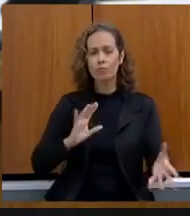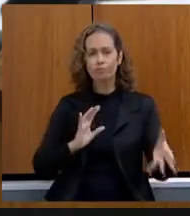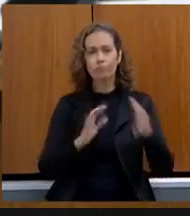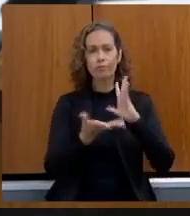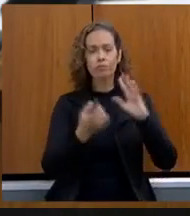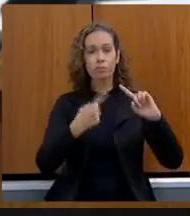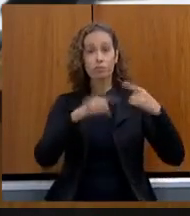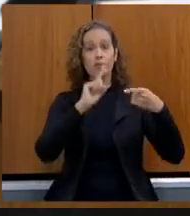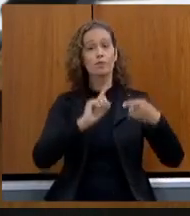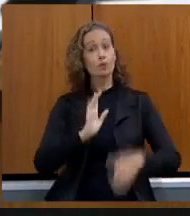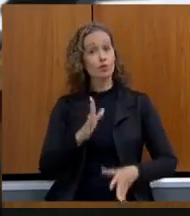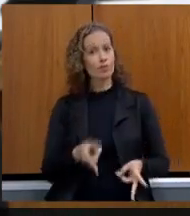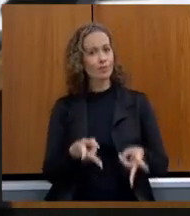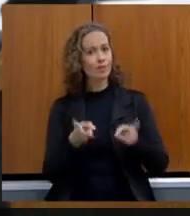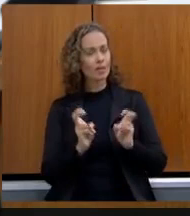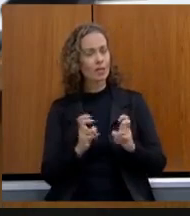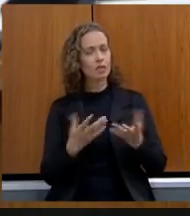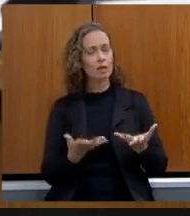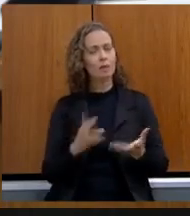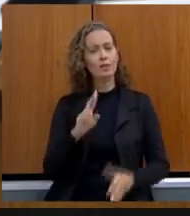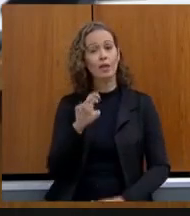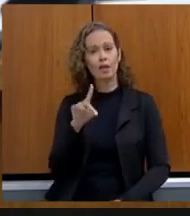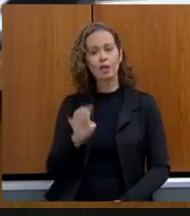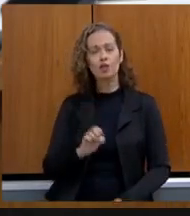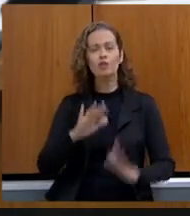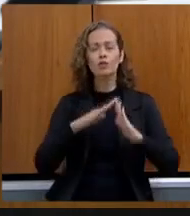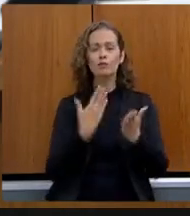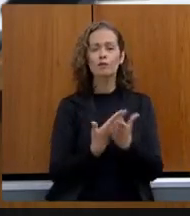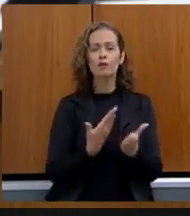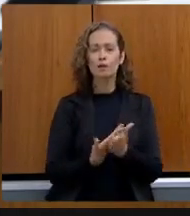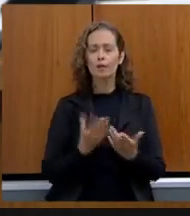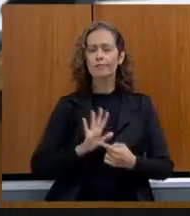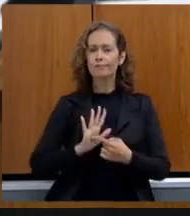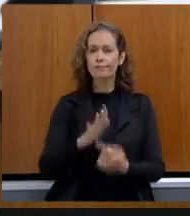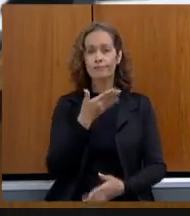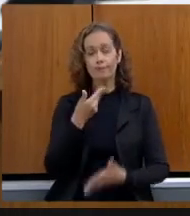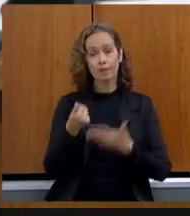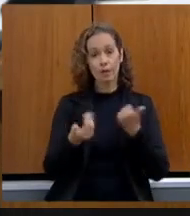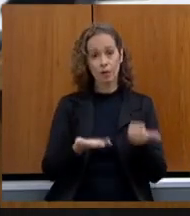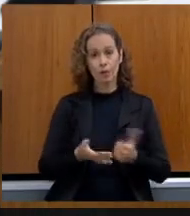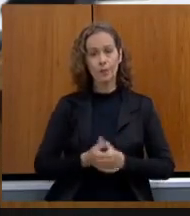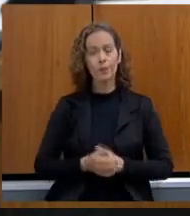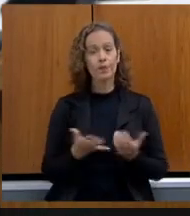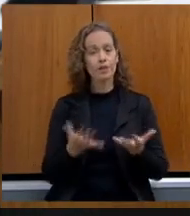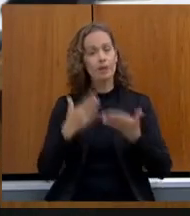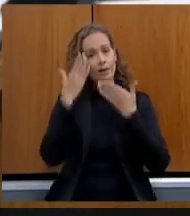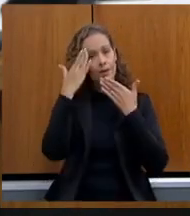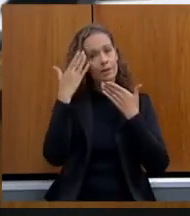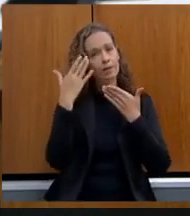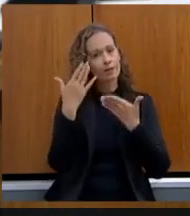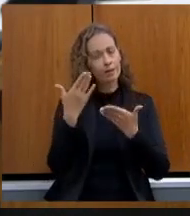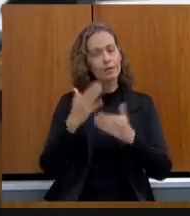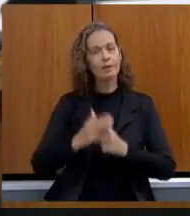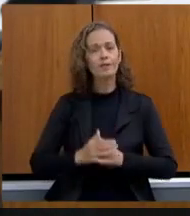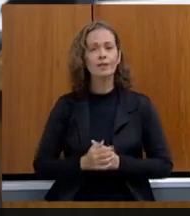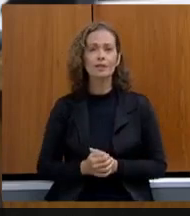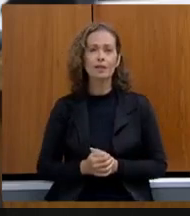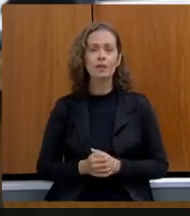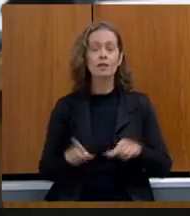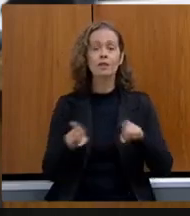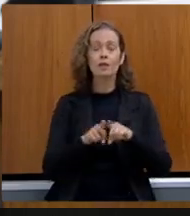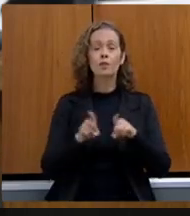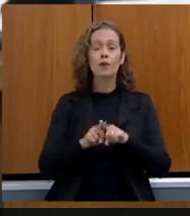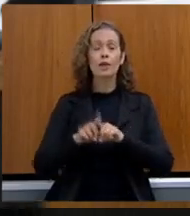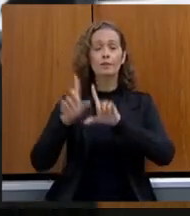transformação que a gente percebe na rede mas ainda mais expressiva eu queria agradecer ao pai vão trago aí